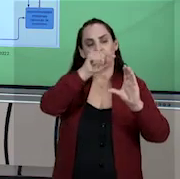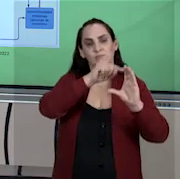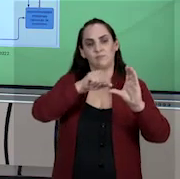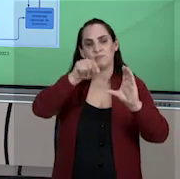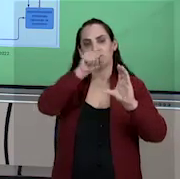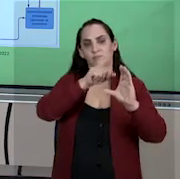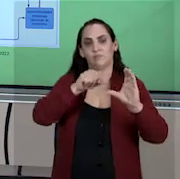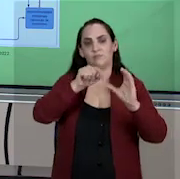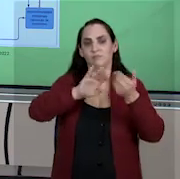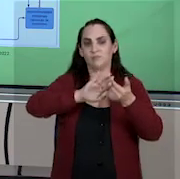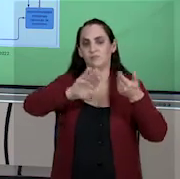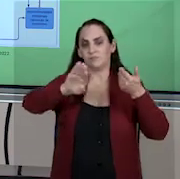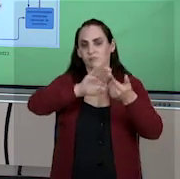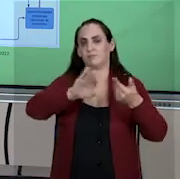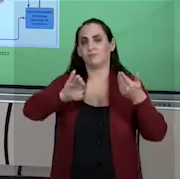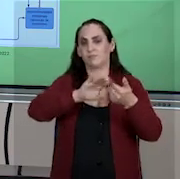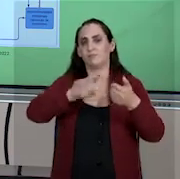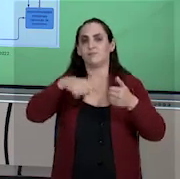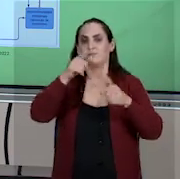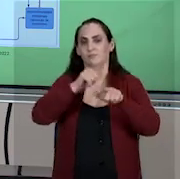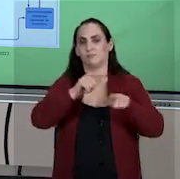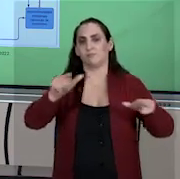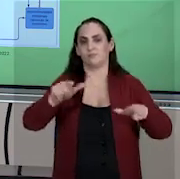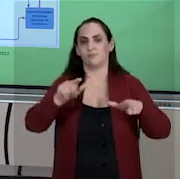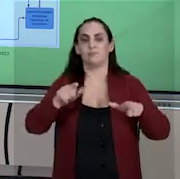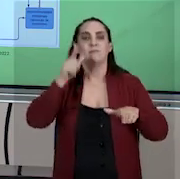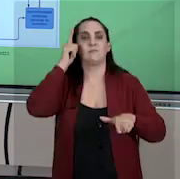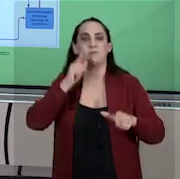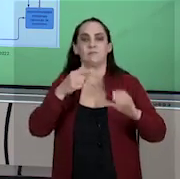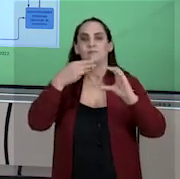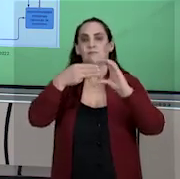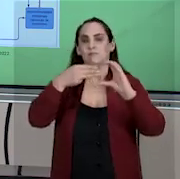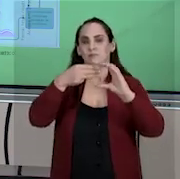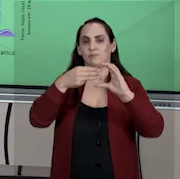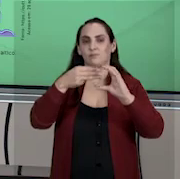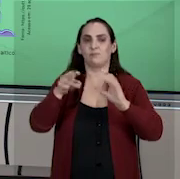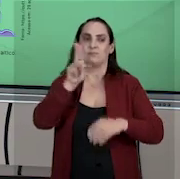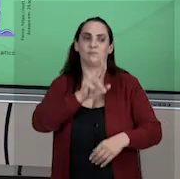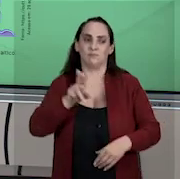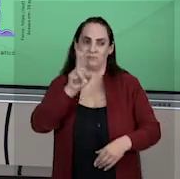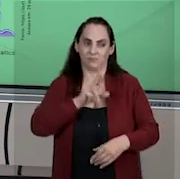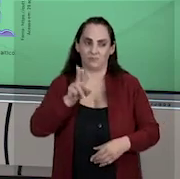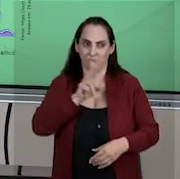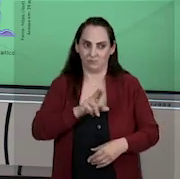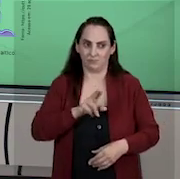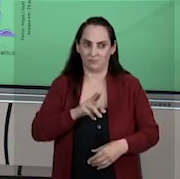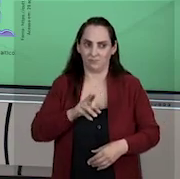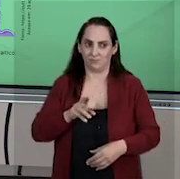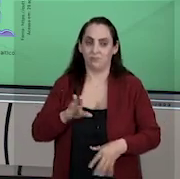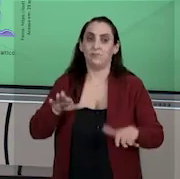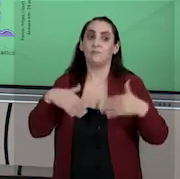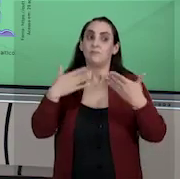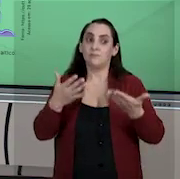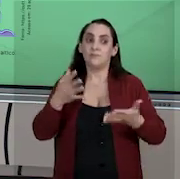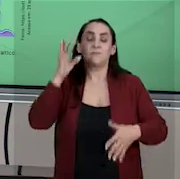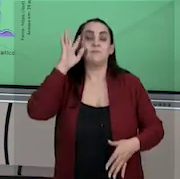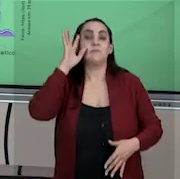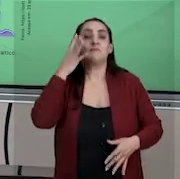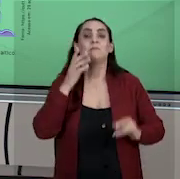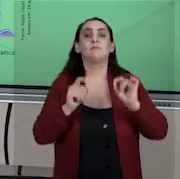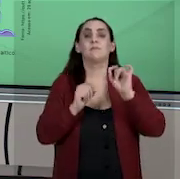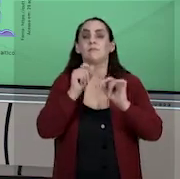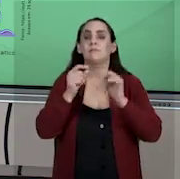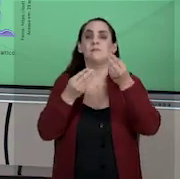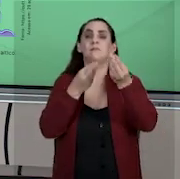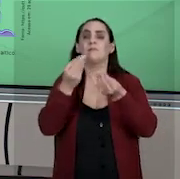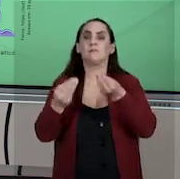de quebra, de digestão, para que a célula consiga utilizá-lo. Bom, então como que ocorre o processo